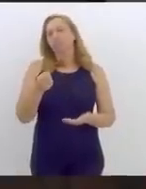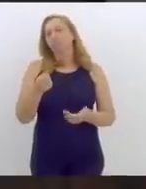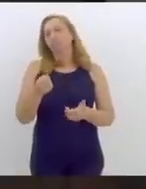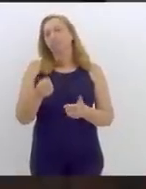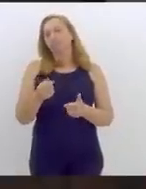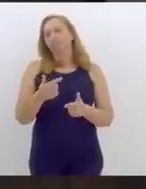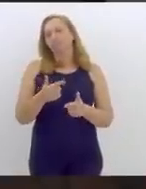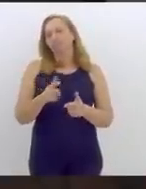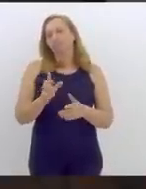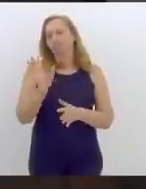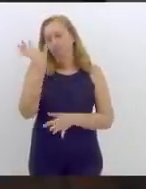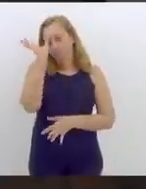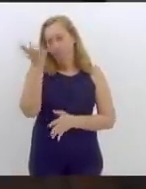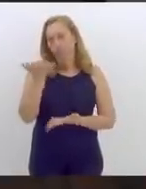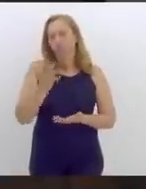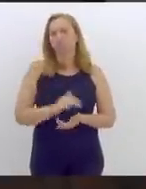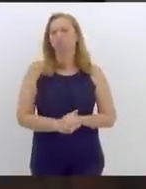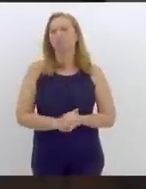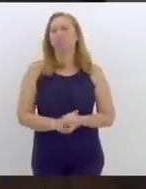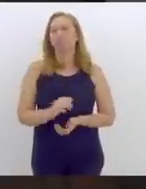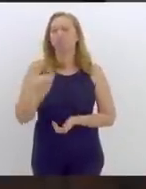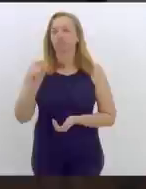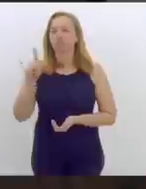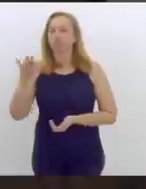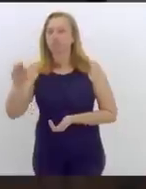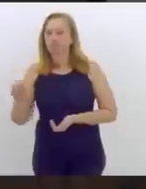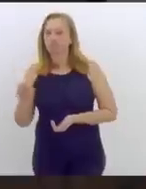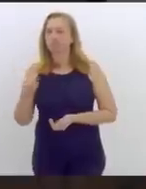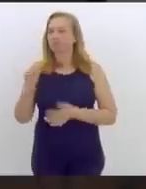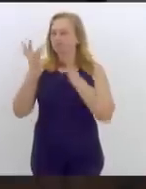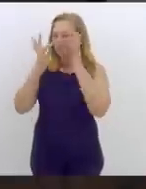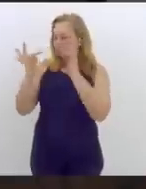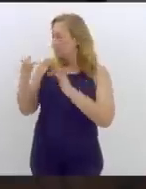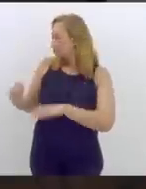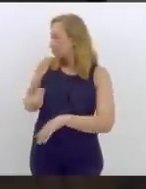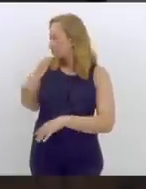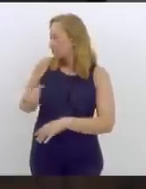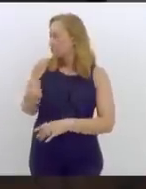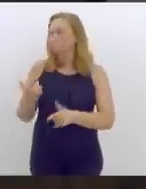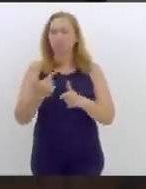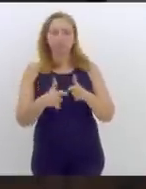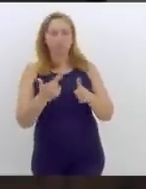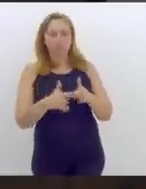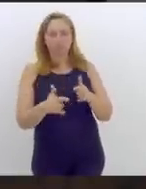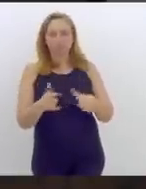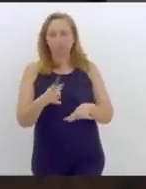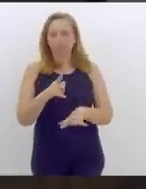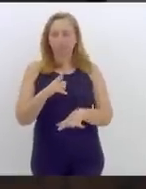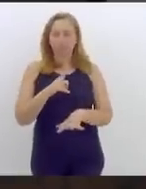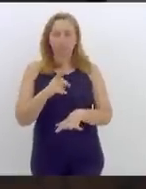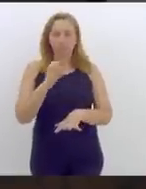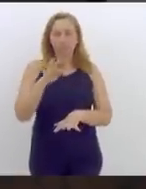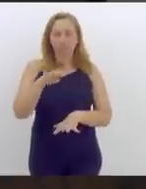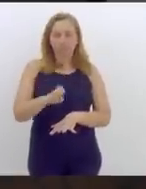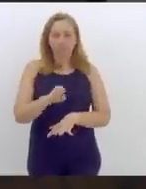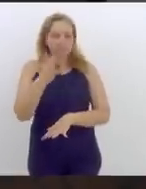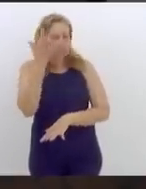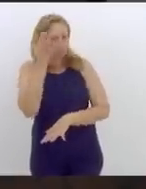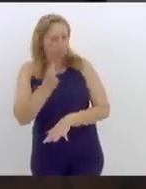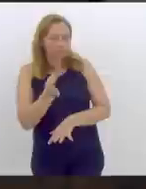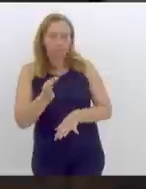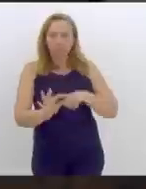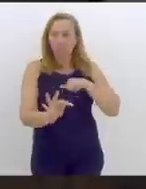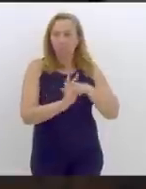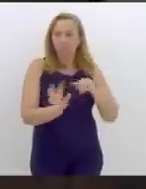o Wallace por exemplo é uma testemunha viva de que problemas que levou e o comandante falou Poxa eu não sei eu tenho que perguntar o corpo técnico